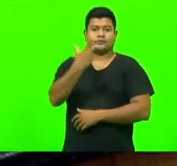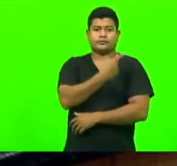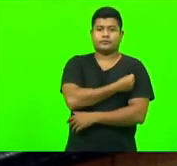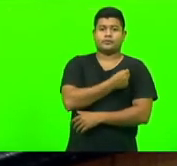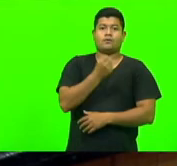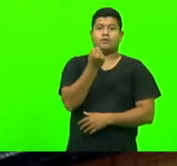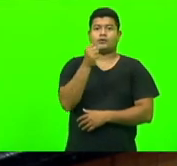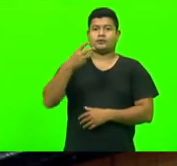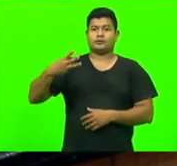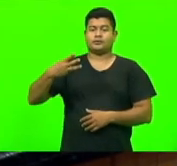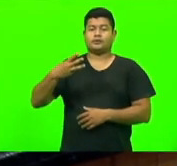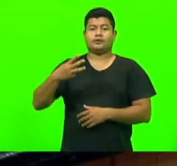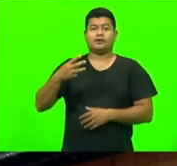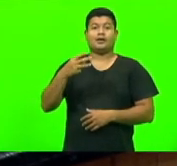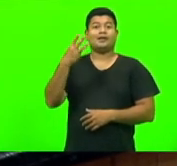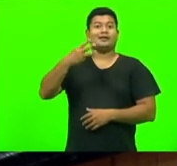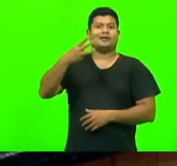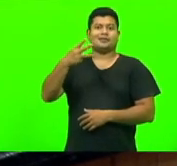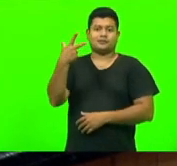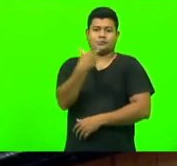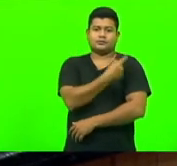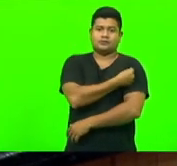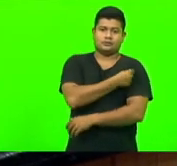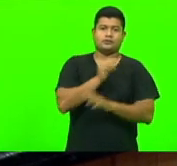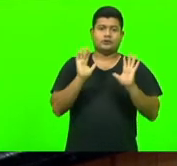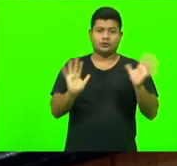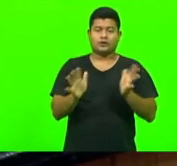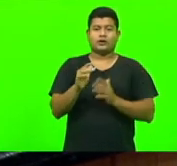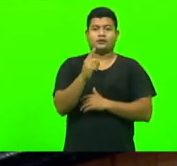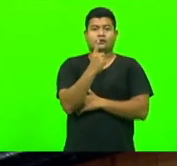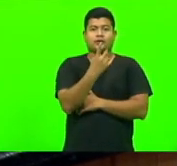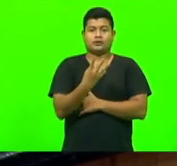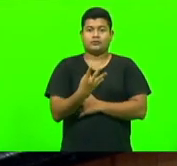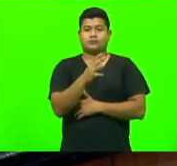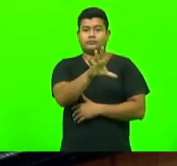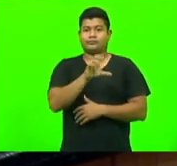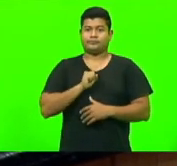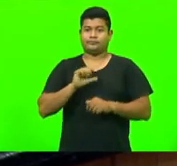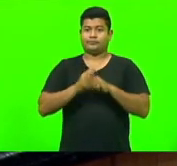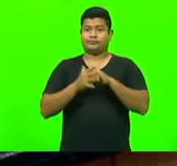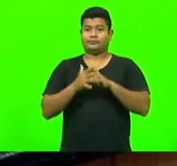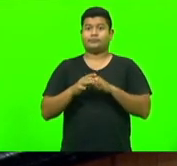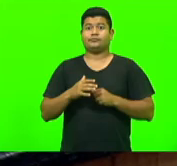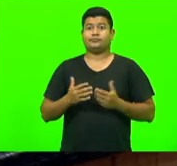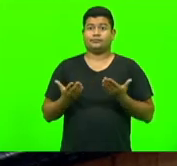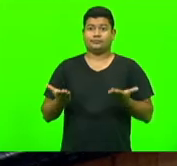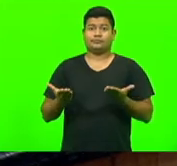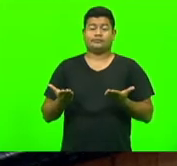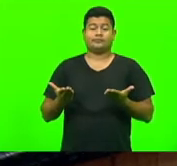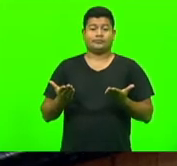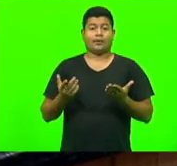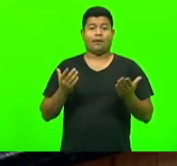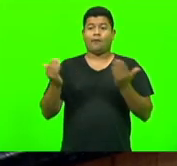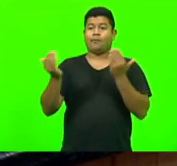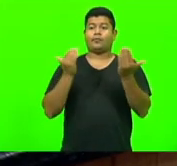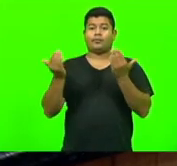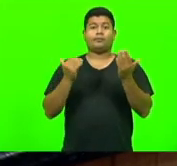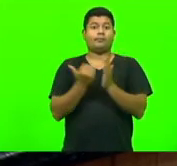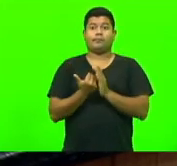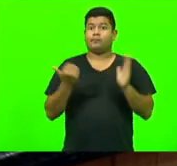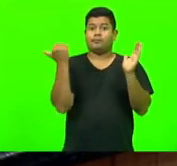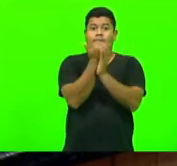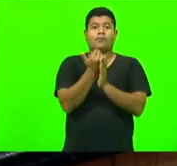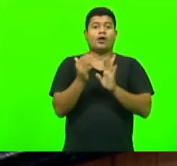dose, 14 pessoas. Então, segundo os dados de Lontras, são mais pessoas infectadas com algum quadro